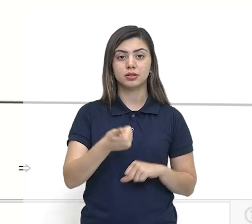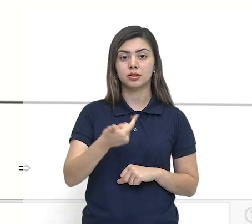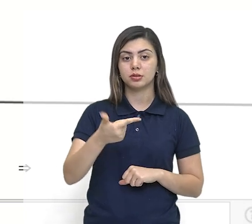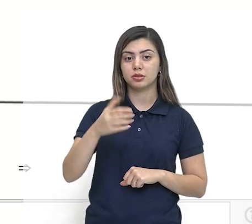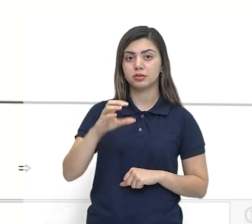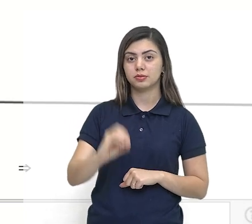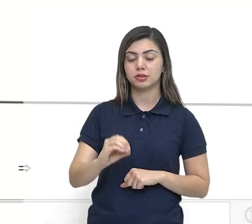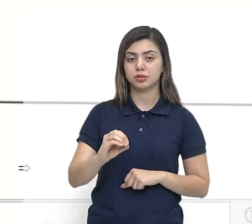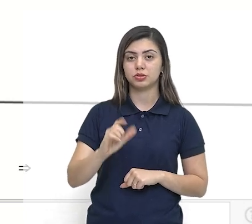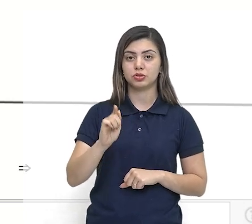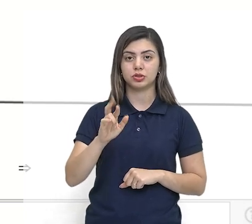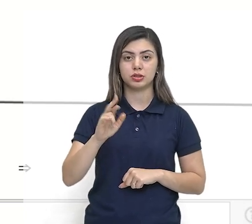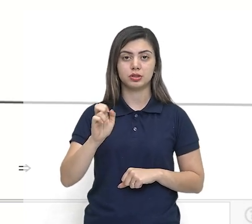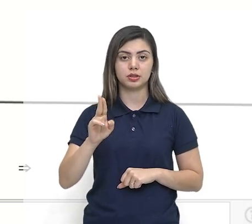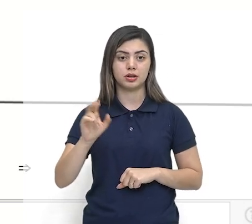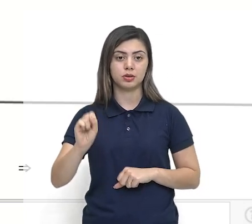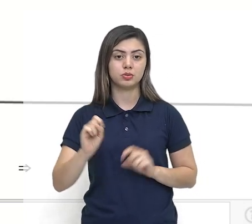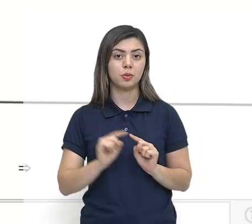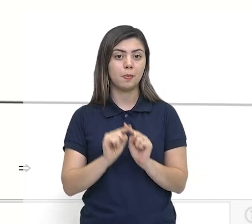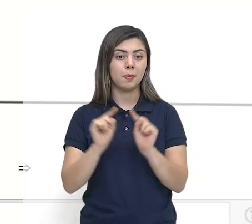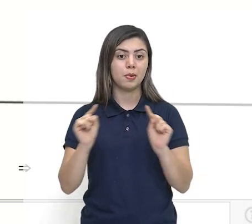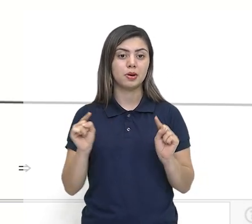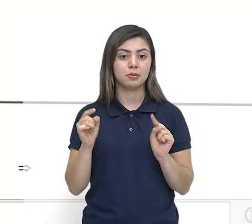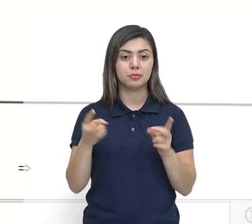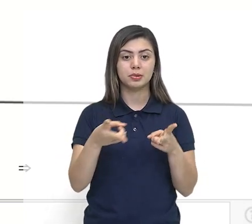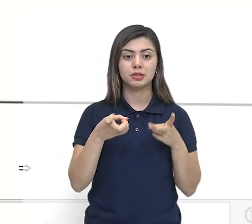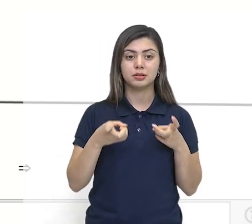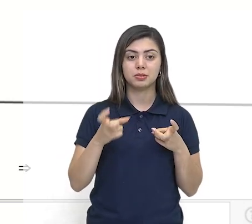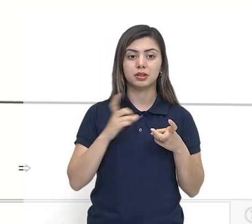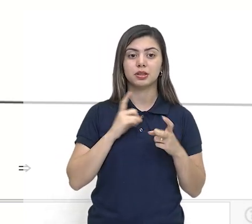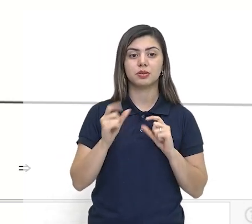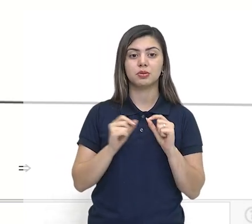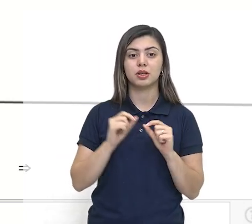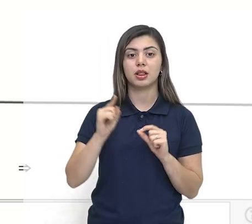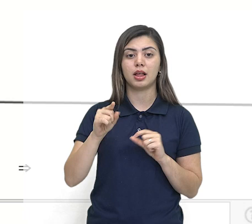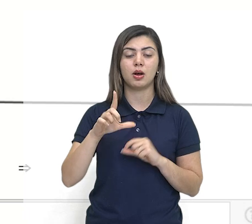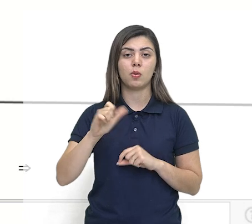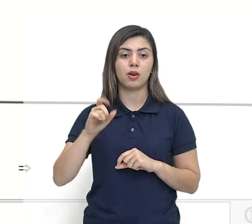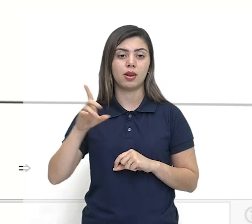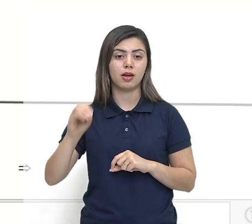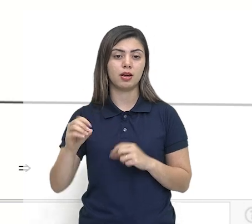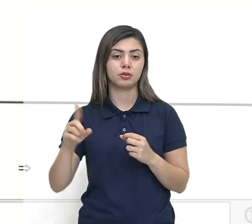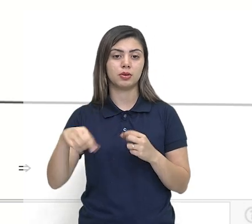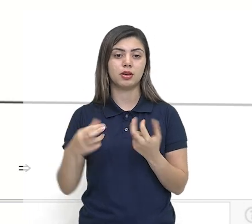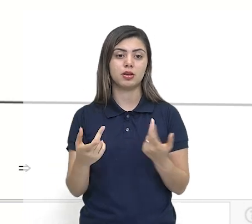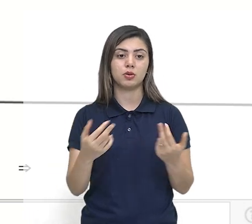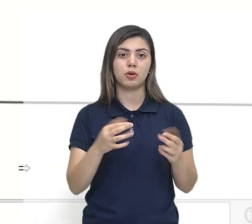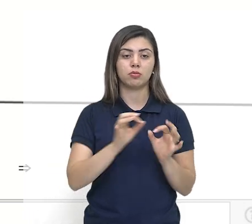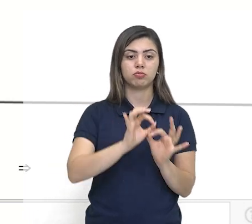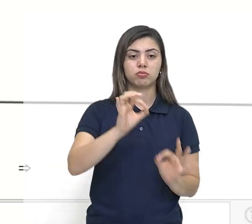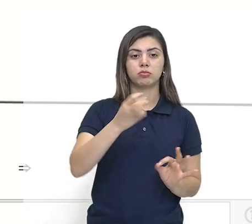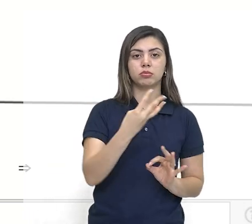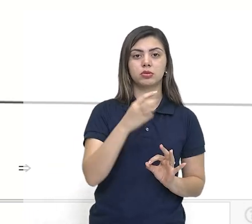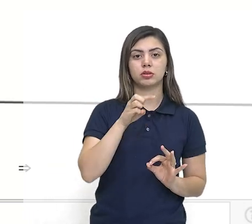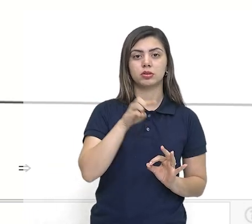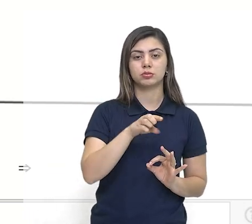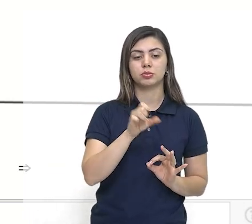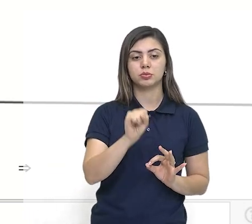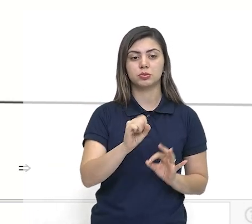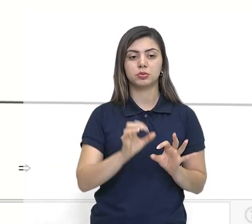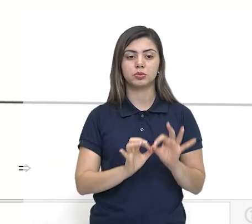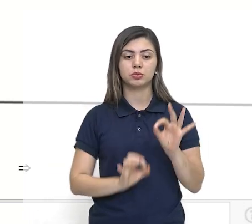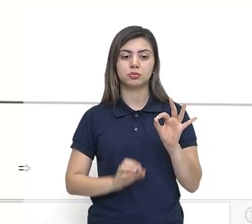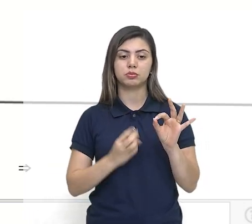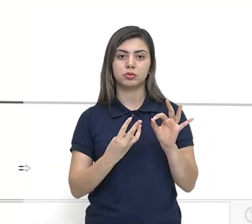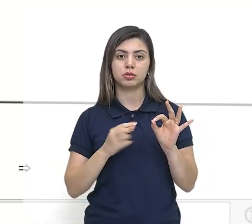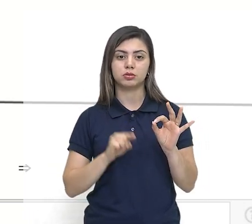120 graus. No entanto, ó, a medida do lado continuou a mesma para todos os lados, 3,8, 3,8,